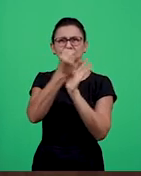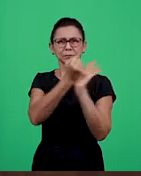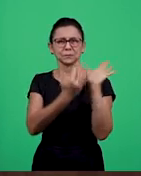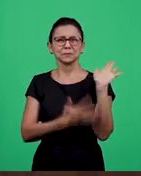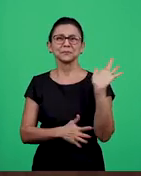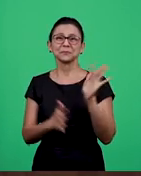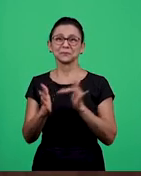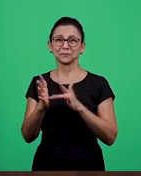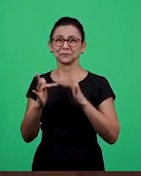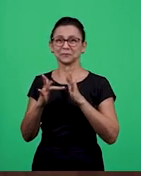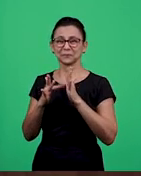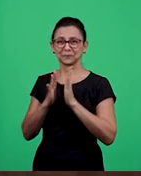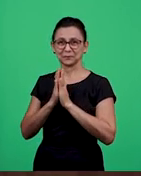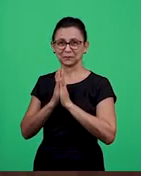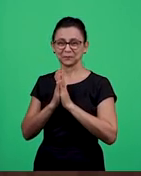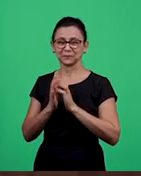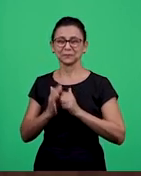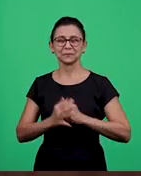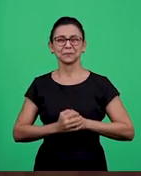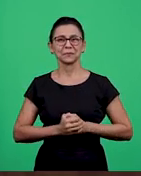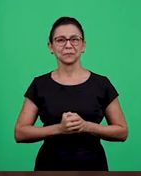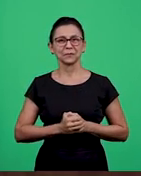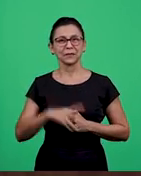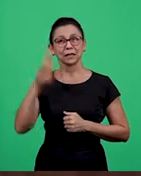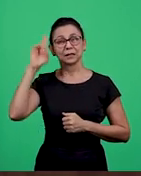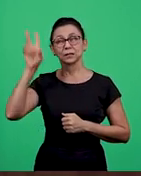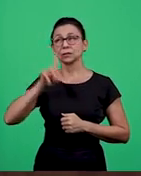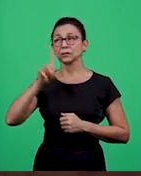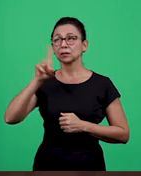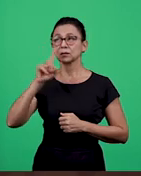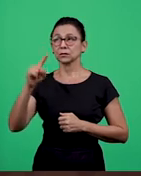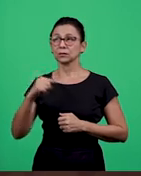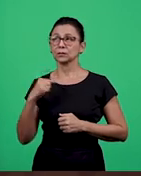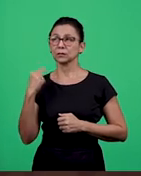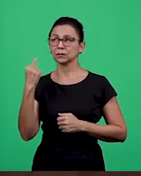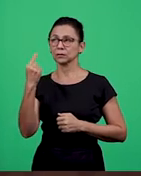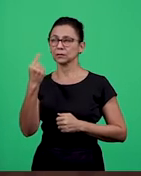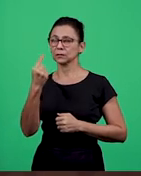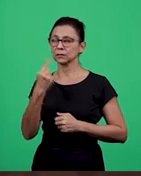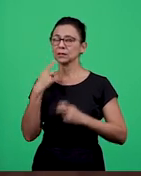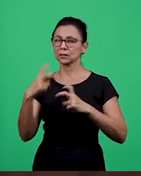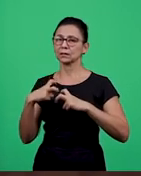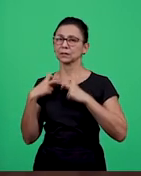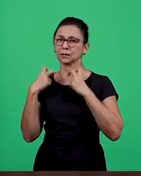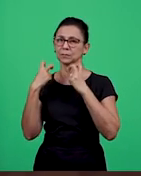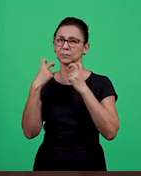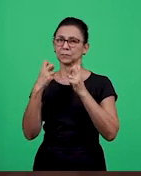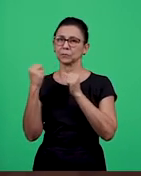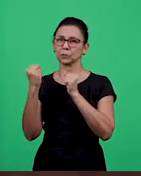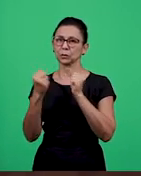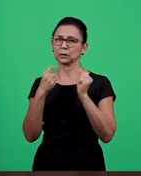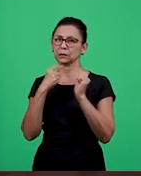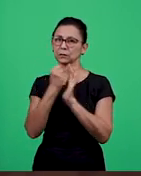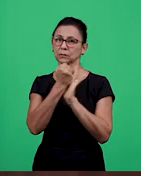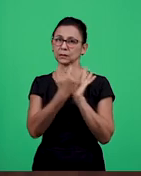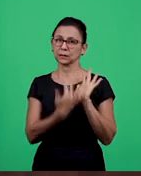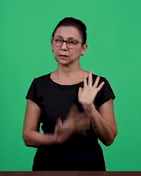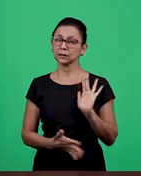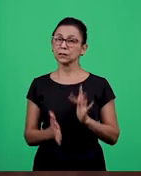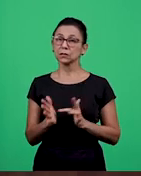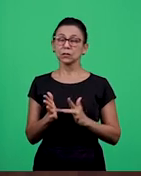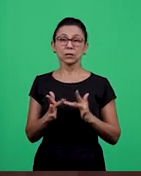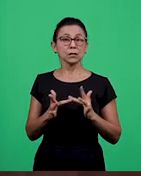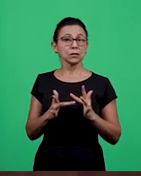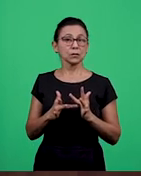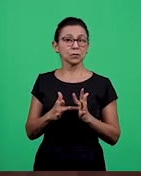clamar pelo sangue de Jesus. Senhor Deus, nós queremos clamar pelo poder que há no sangue